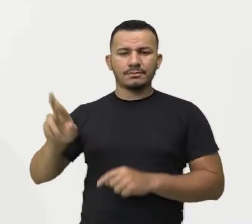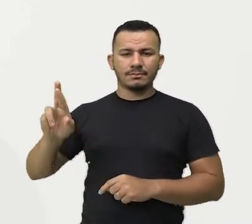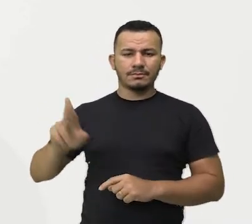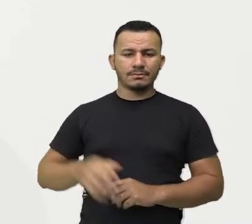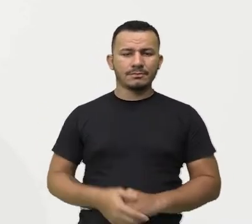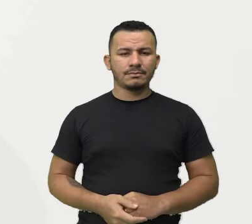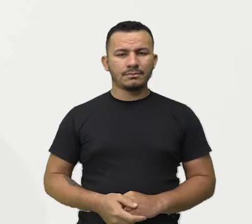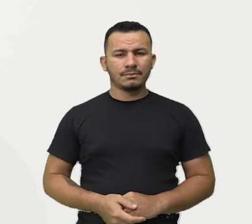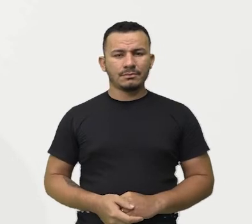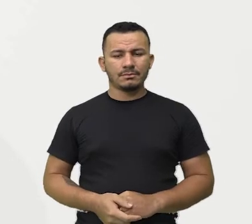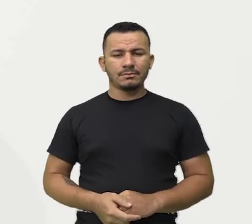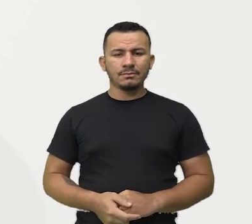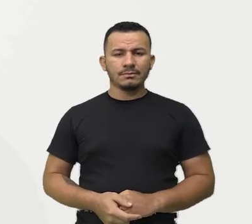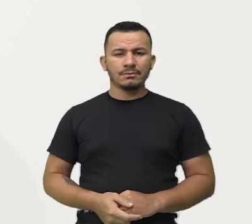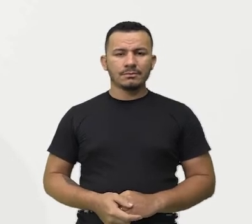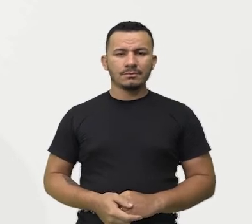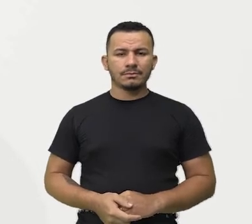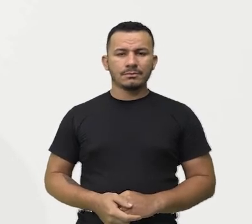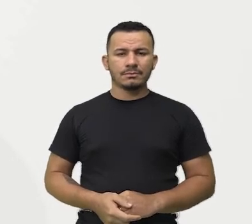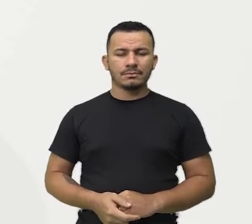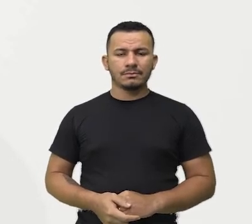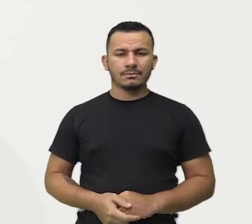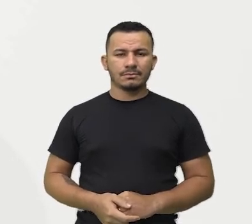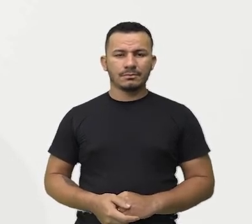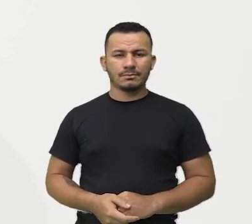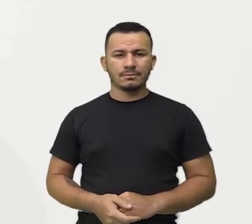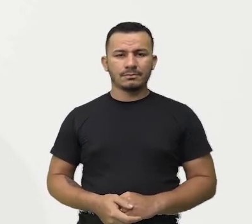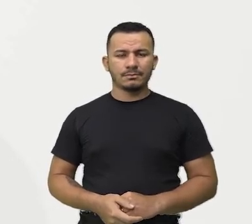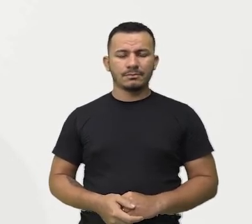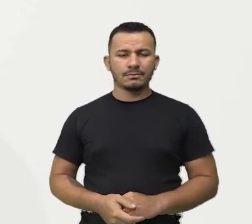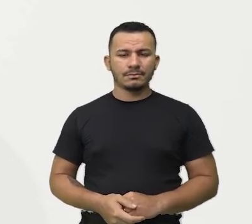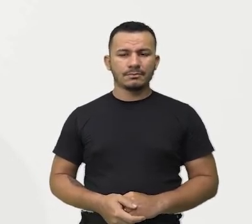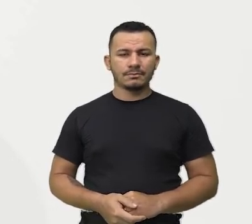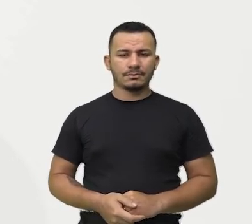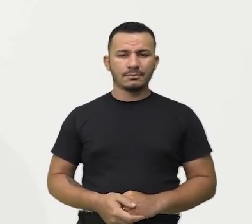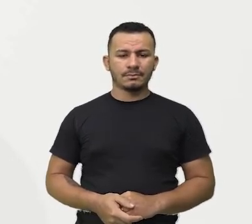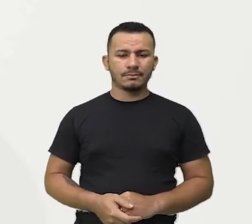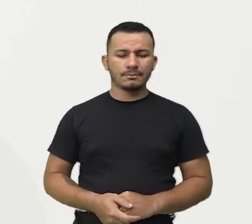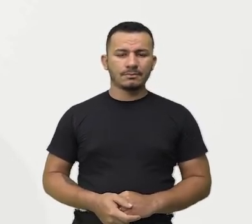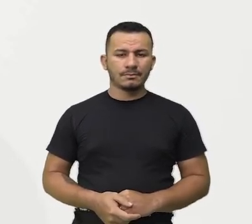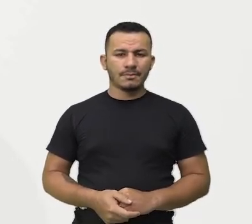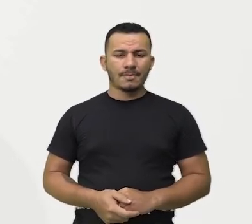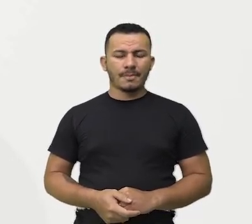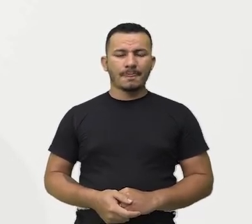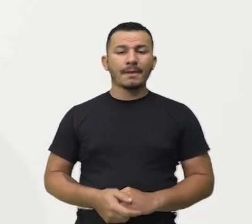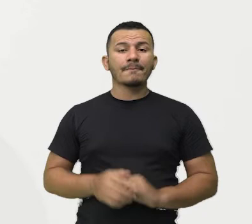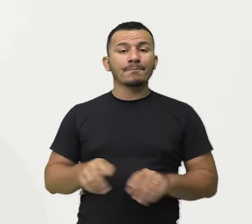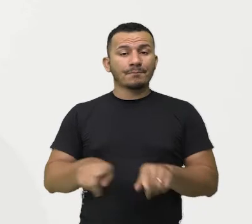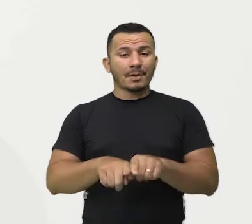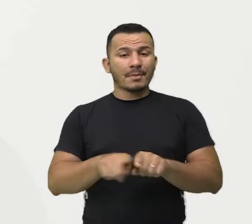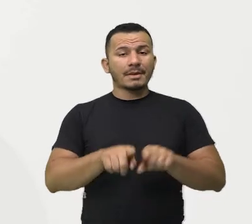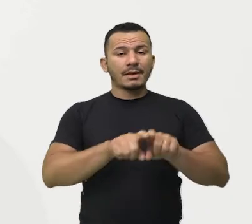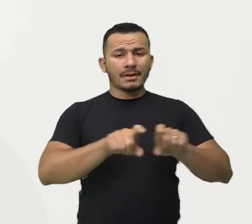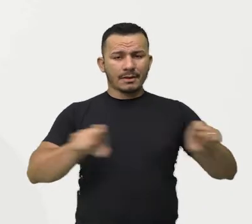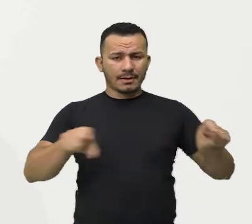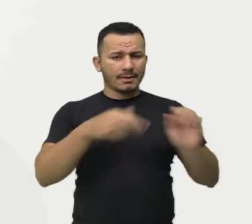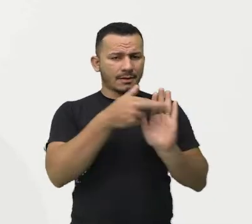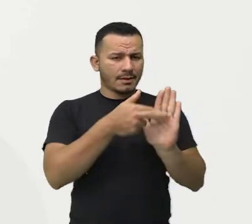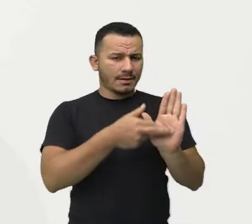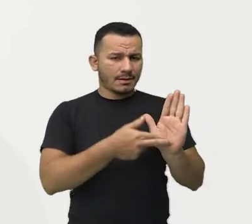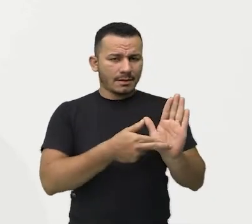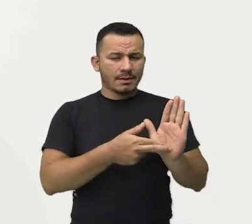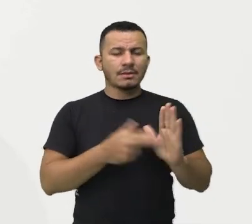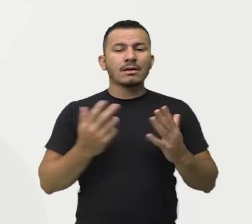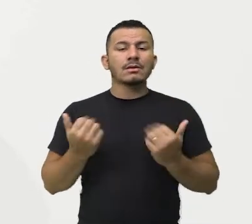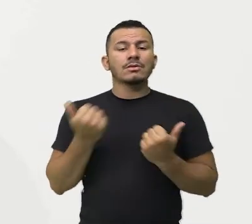multiplica π, que multiplica o raio. Bem tranquilo. Feito isso, tendo a